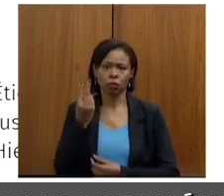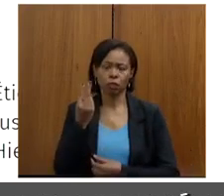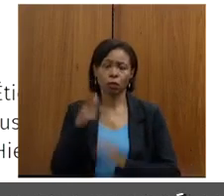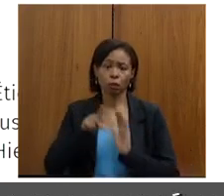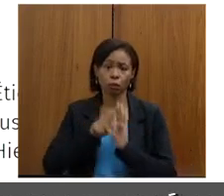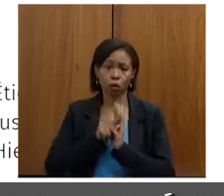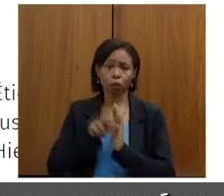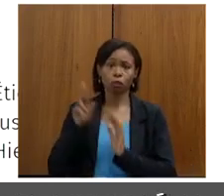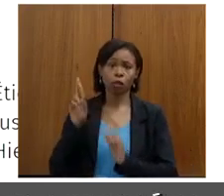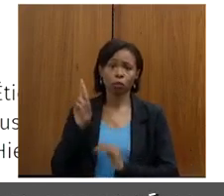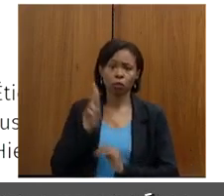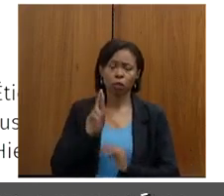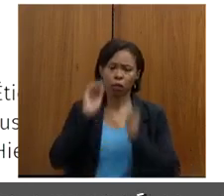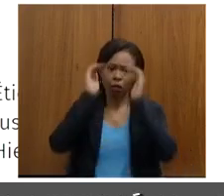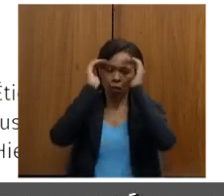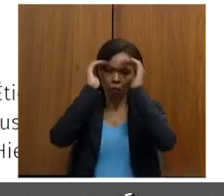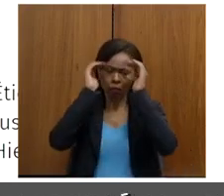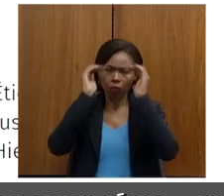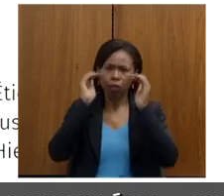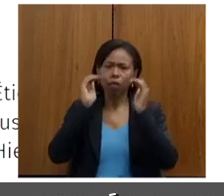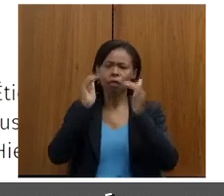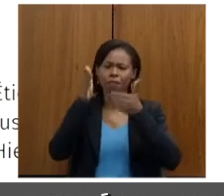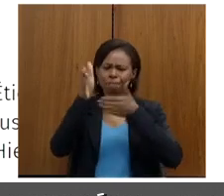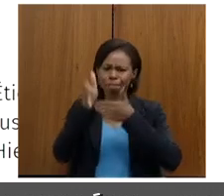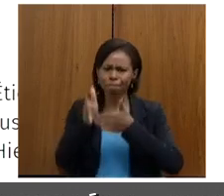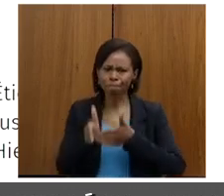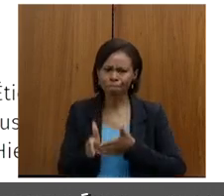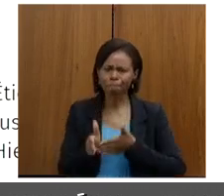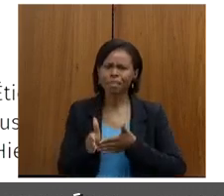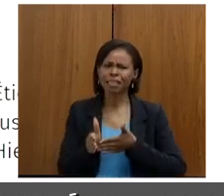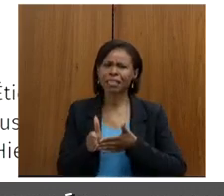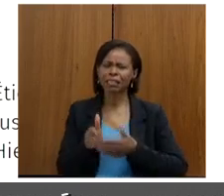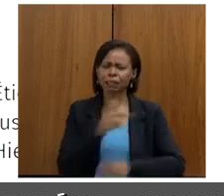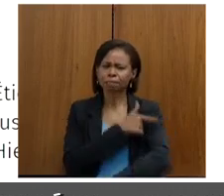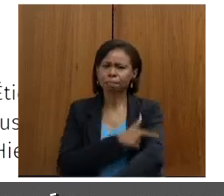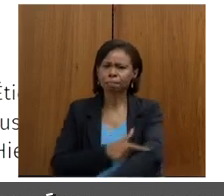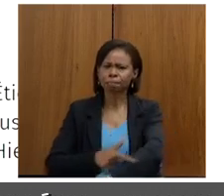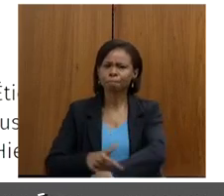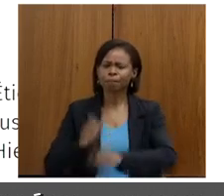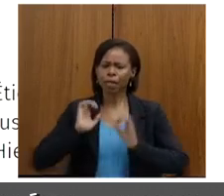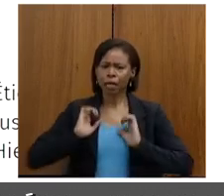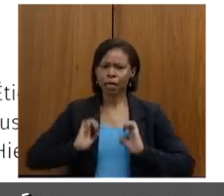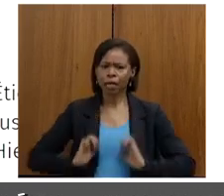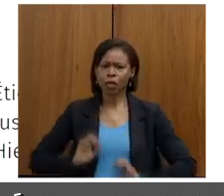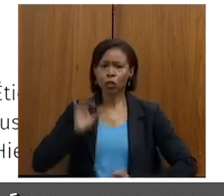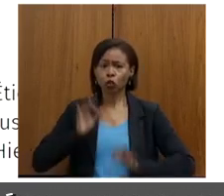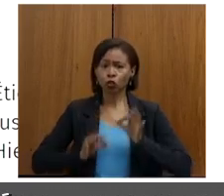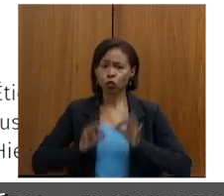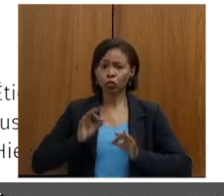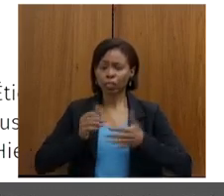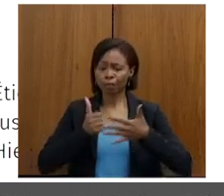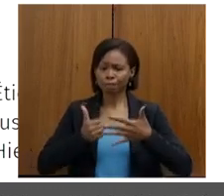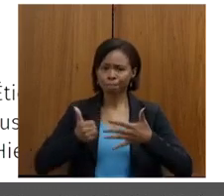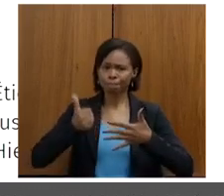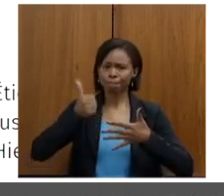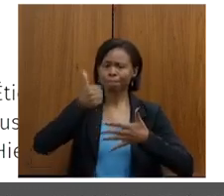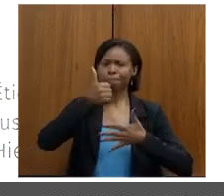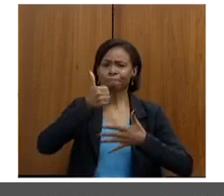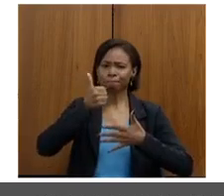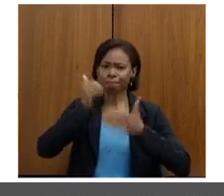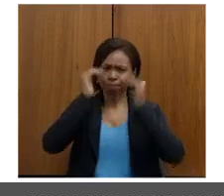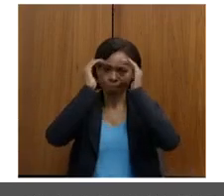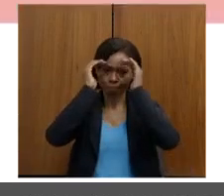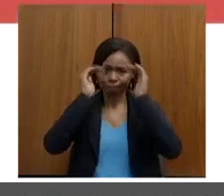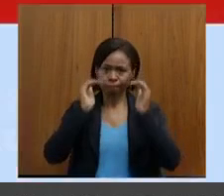nossos valores da representatividade o respeito a lealdade a disciplina a ética justiça e a hierarquia e